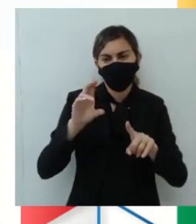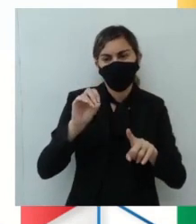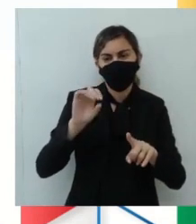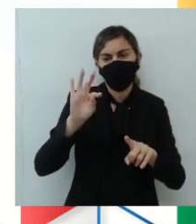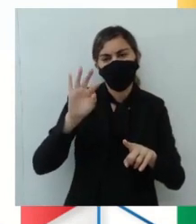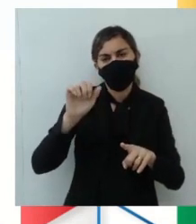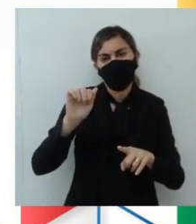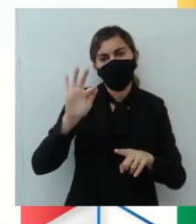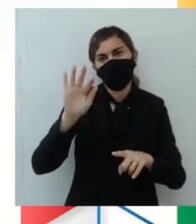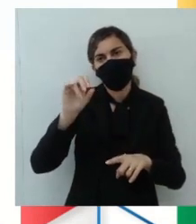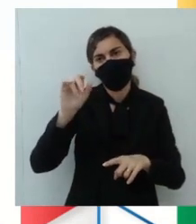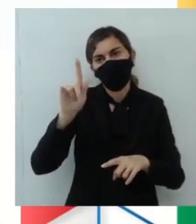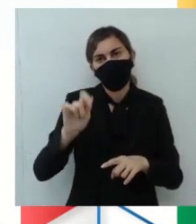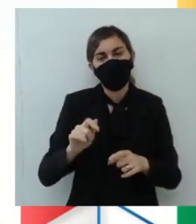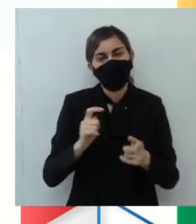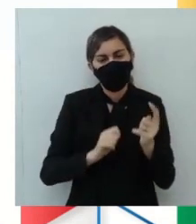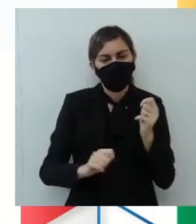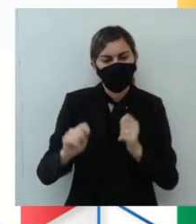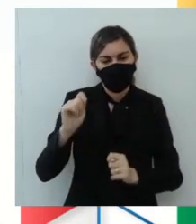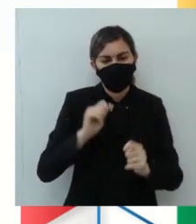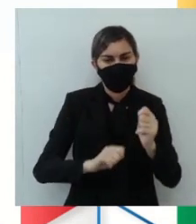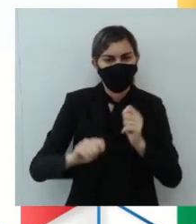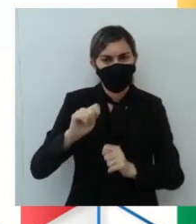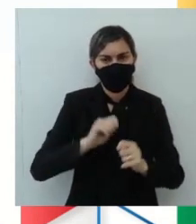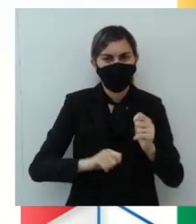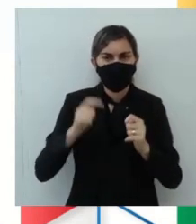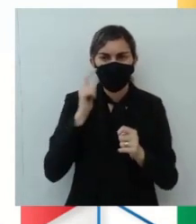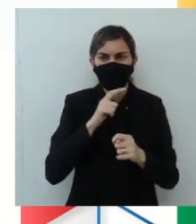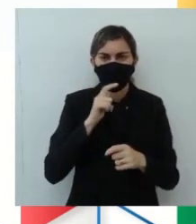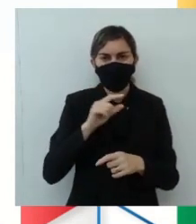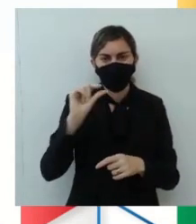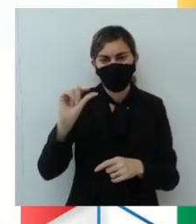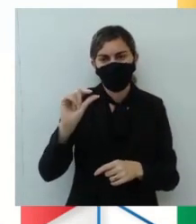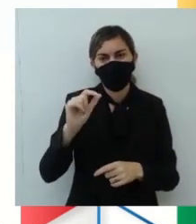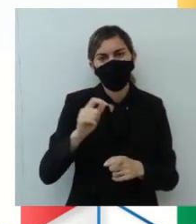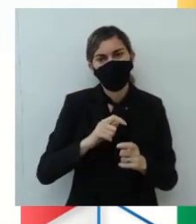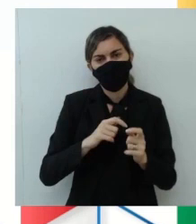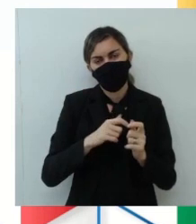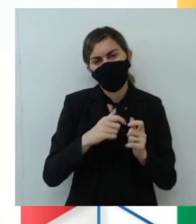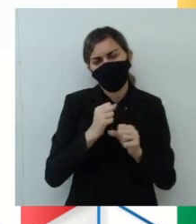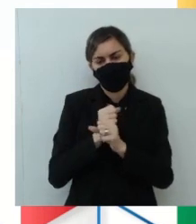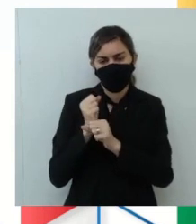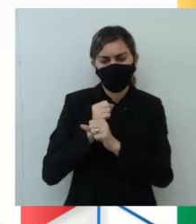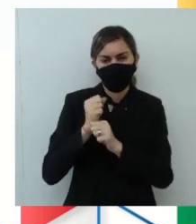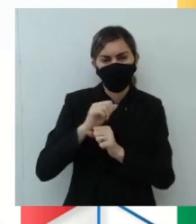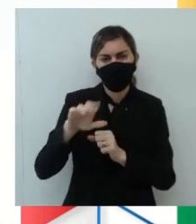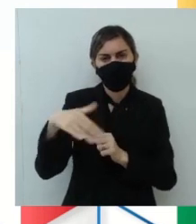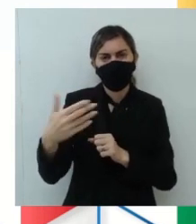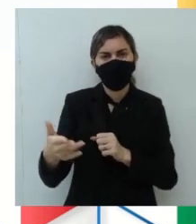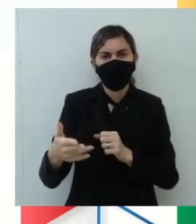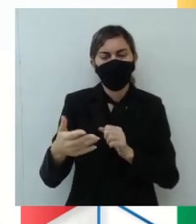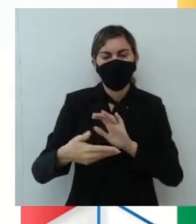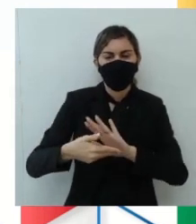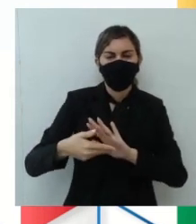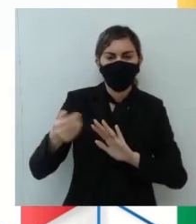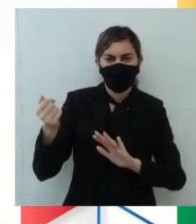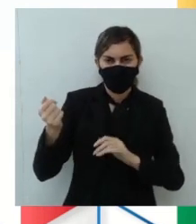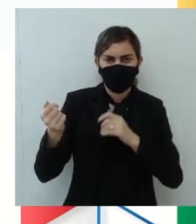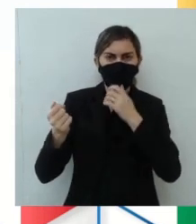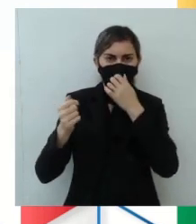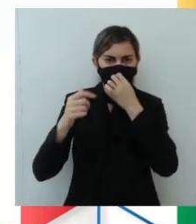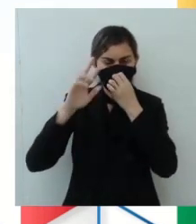Botafogo. E tanto economizou do pouco que ganhara nessa dúzia de anos, que ao retirar-se,